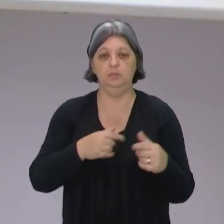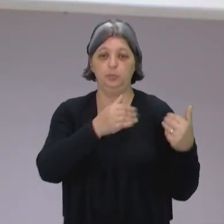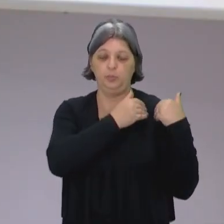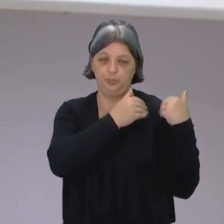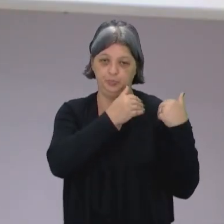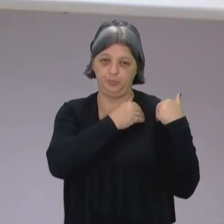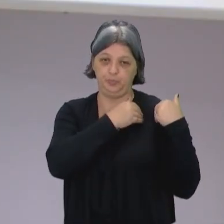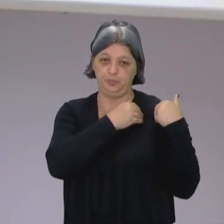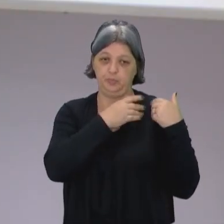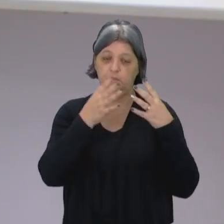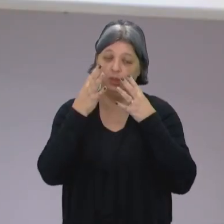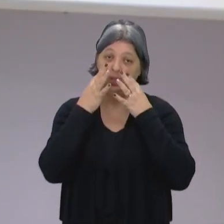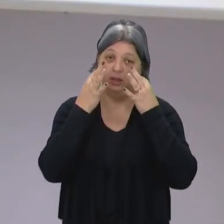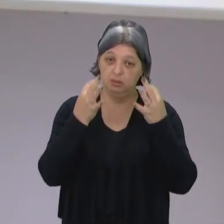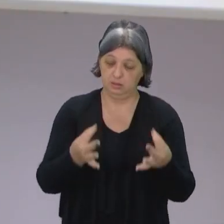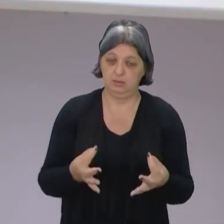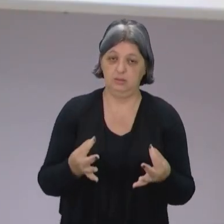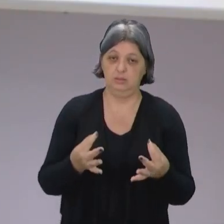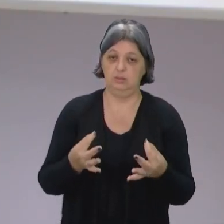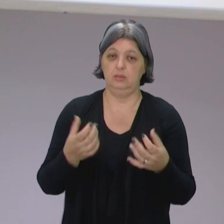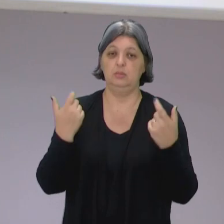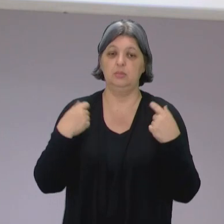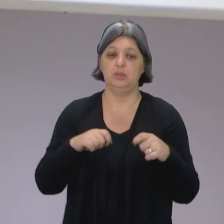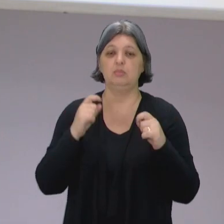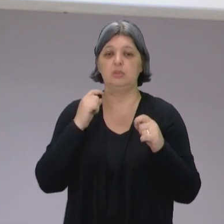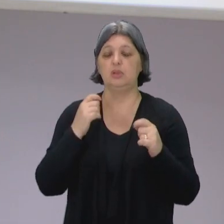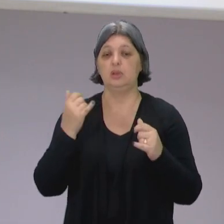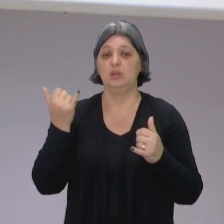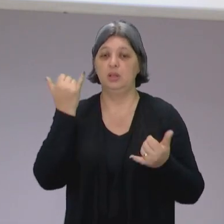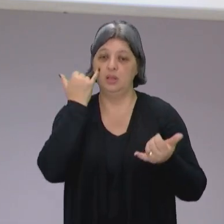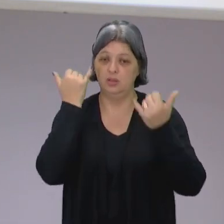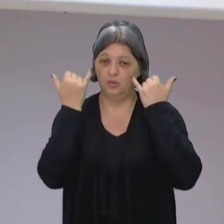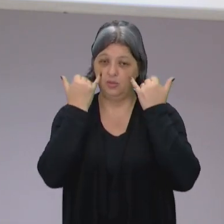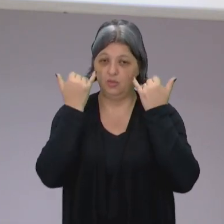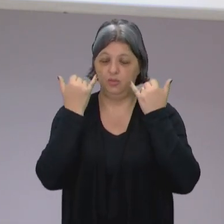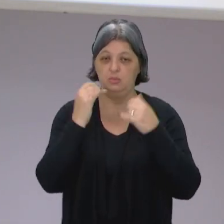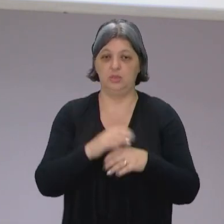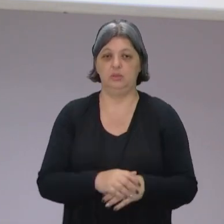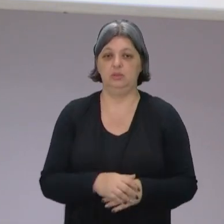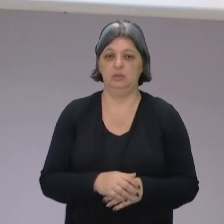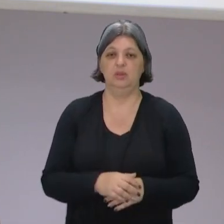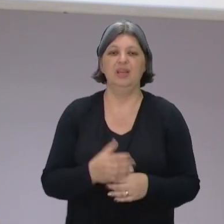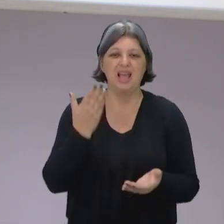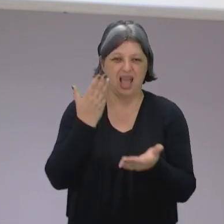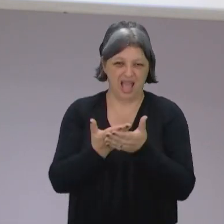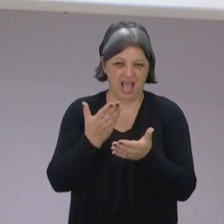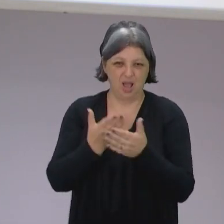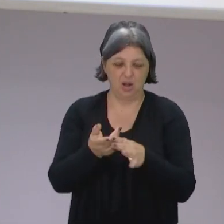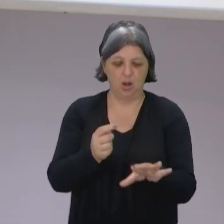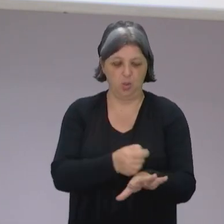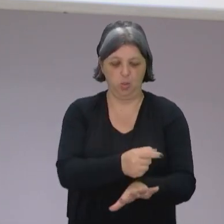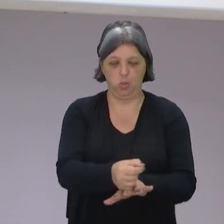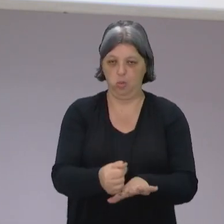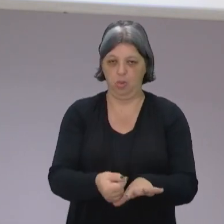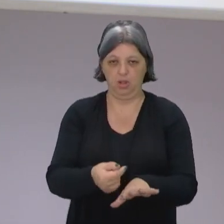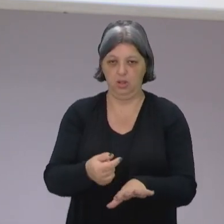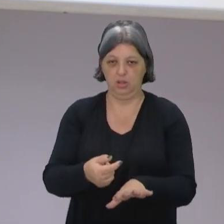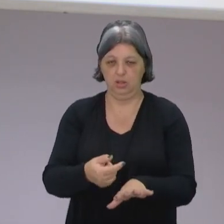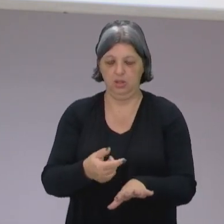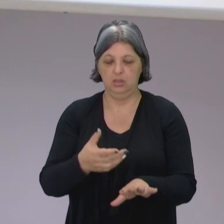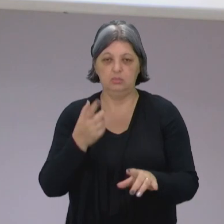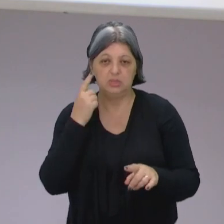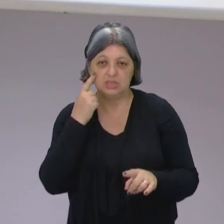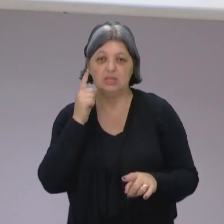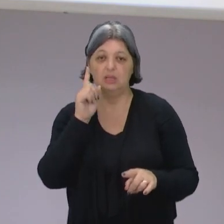e cuidar para combater a desinformação. Então, combater a desinformação, gente, eu já falei muito isso em aula de fake news, não basta você ser contra a fake news, você